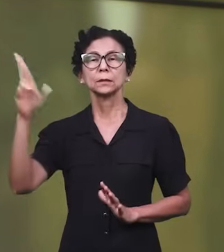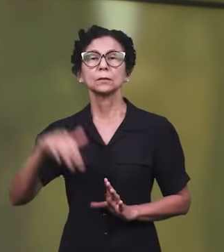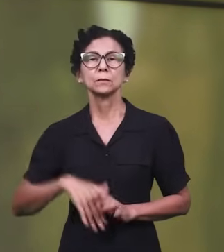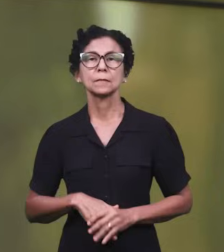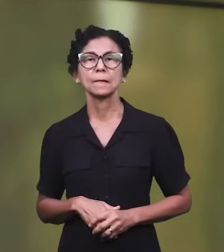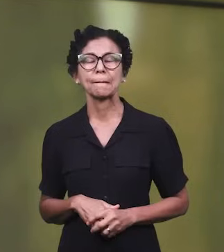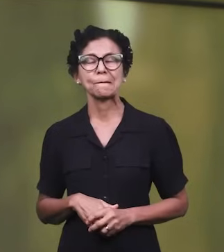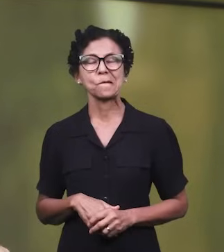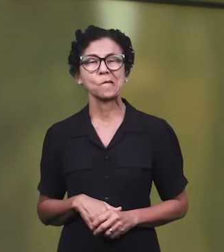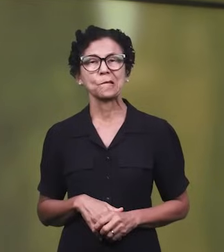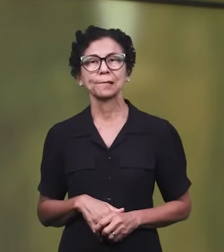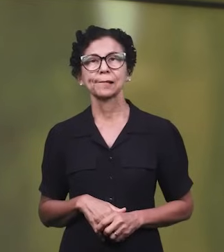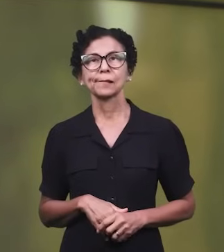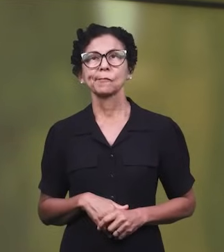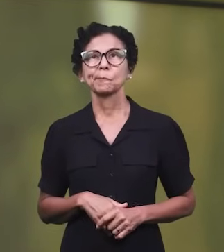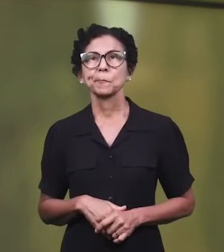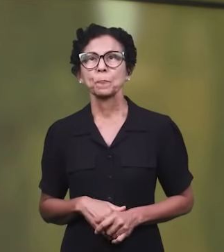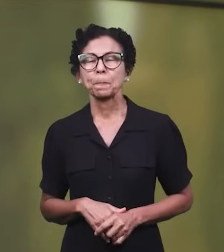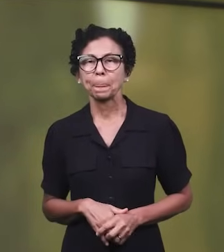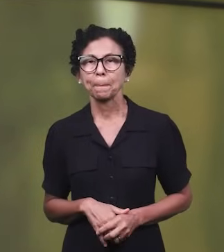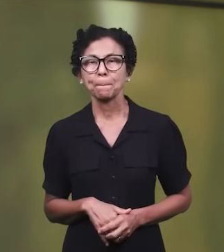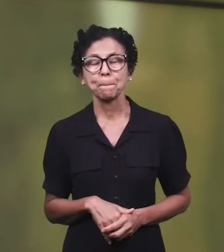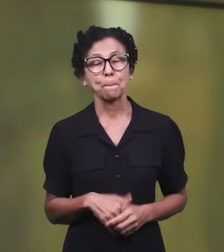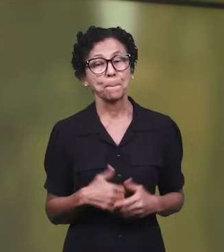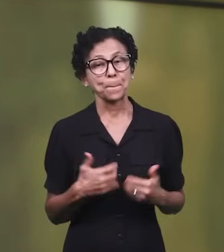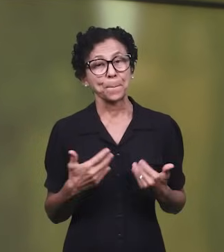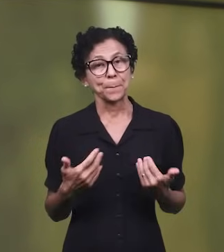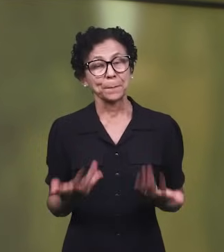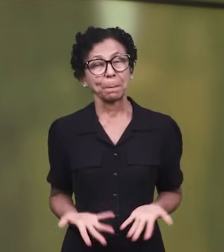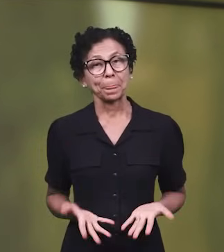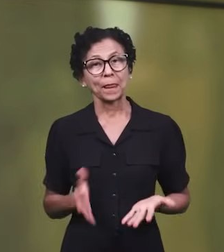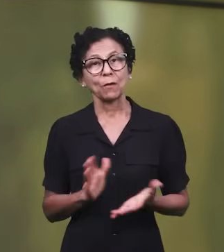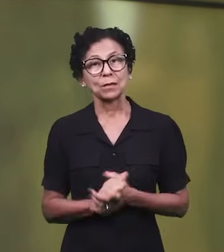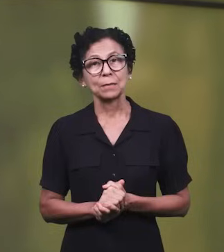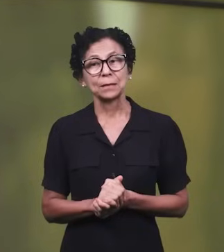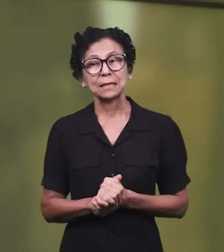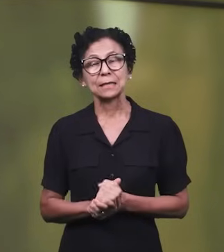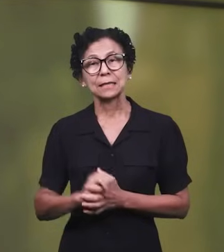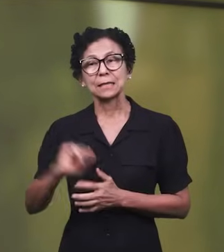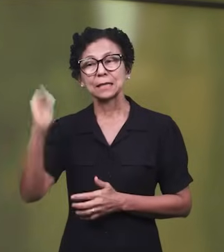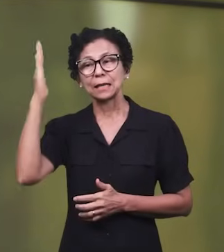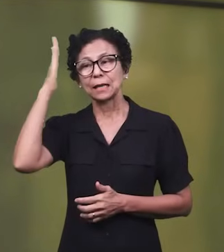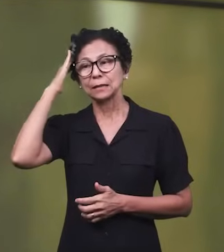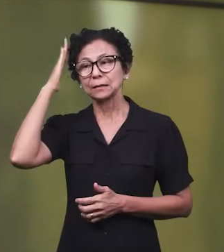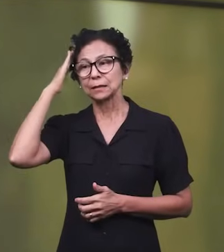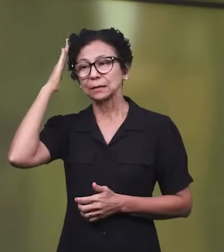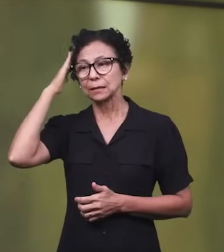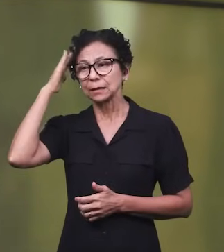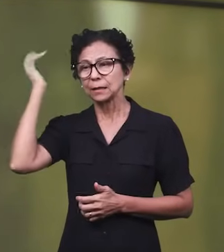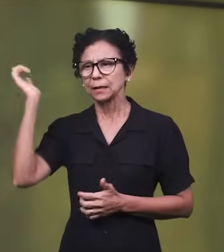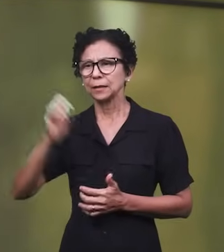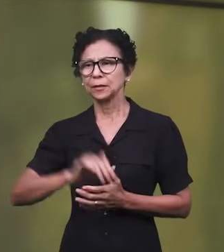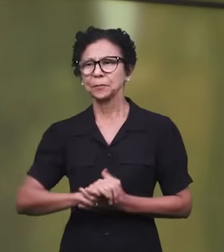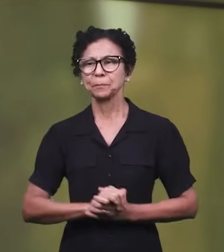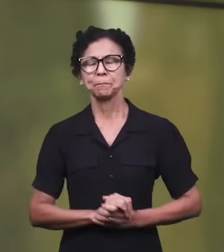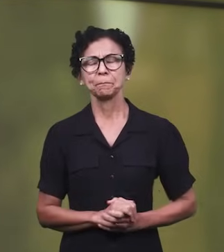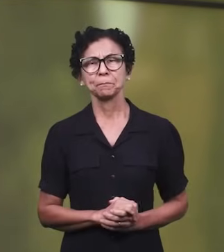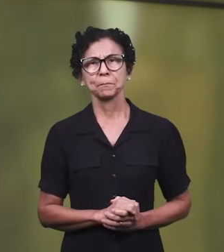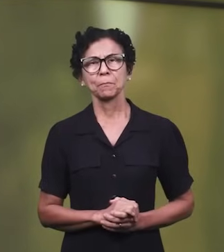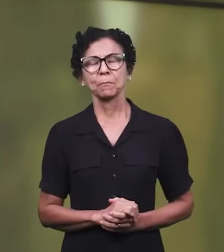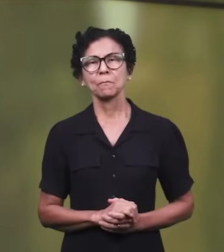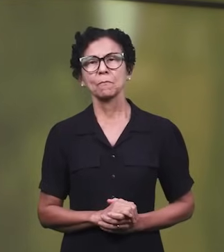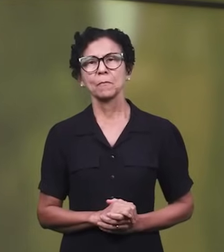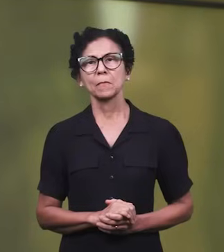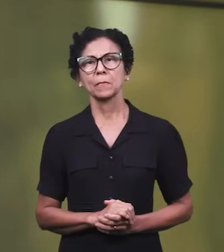é uma coisa. Você entender o que aquele som produz é outra, né? Então, se elas aprenderem isso, é uma das maiores